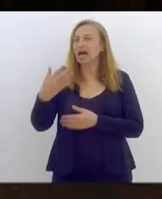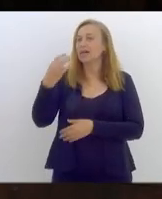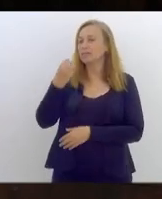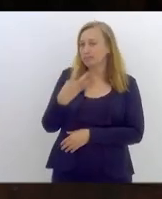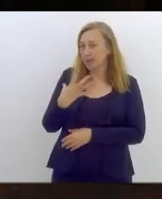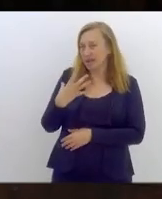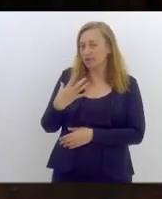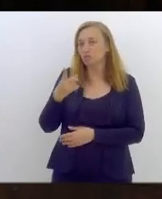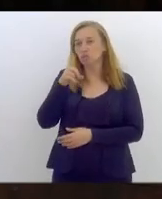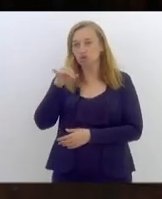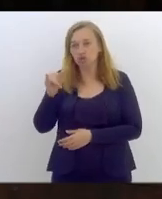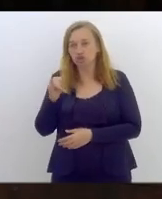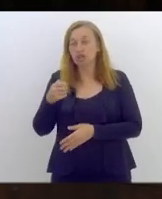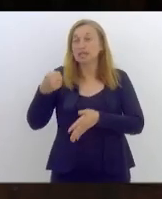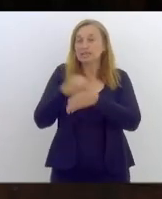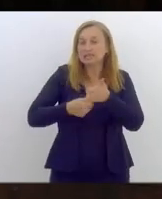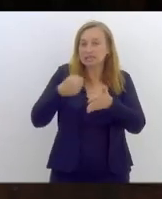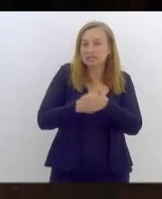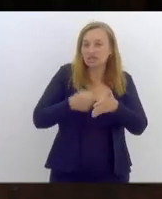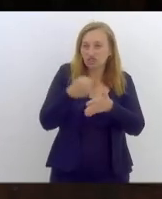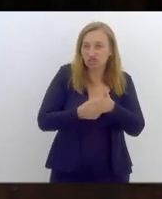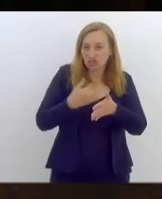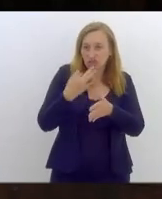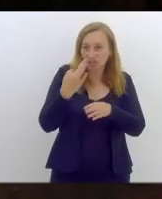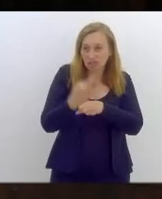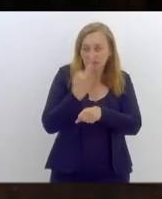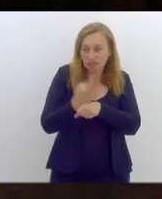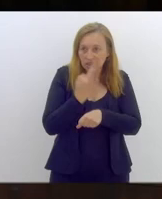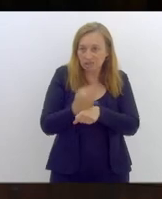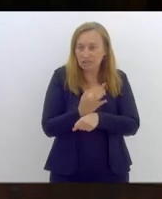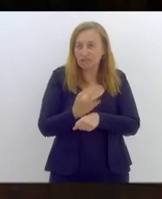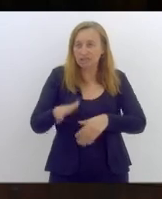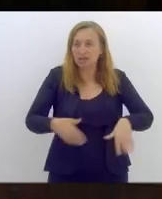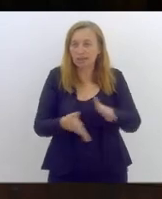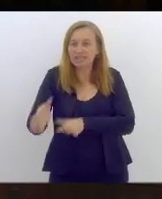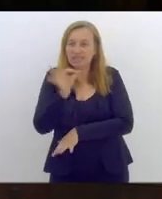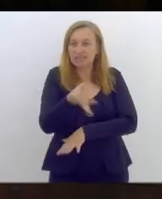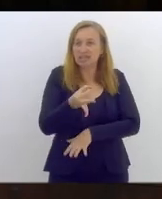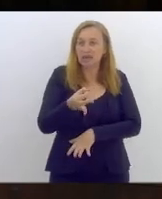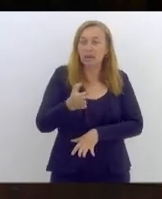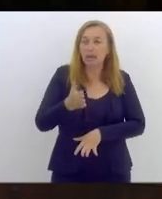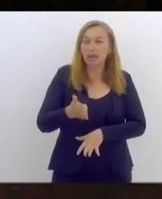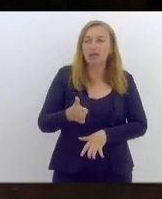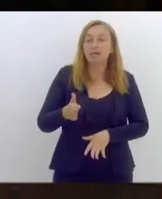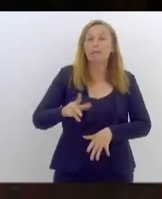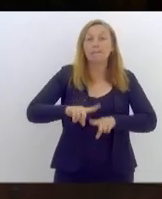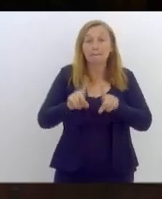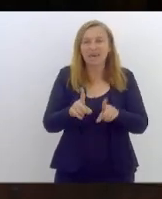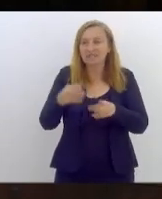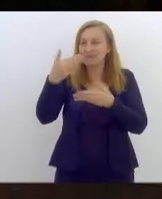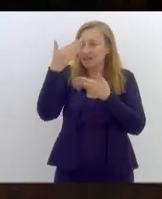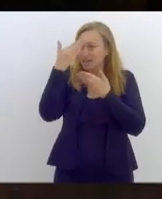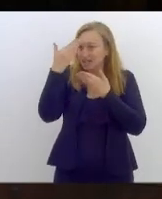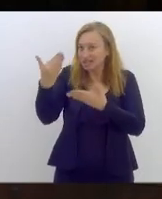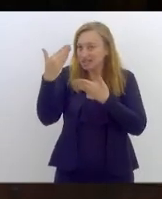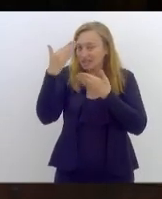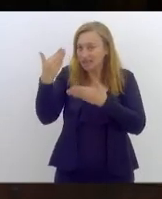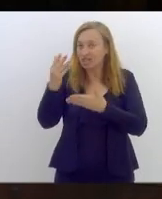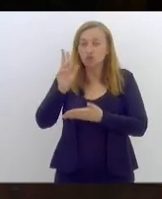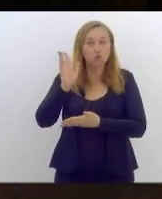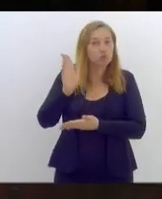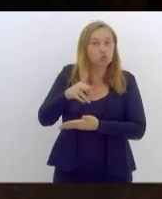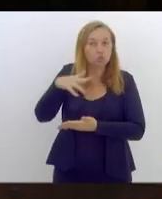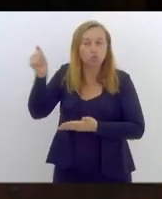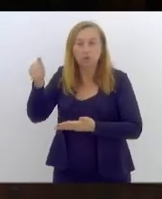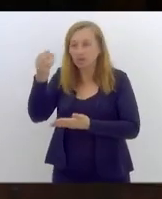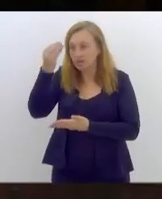maior persistir na caminhada certa, mas graça das graças é não desistir